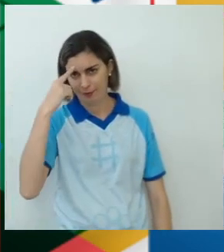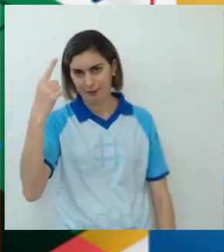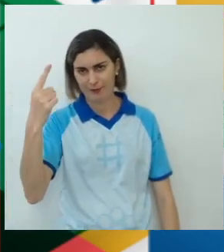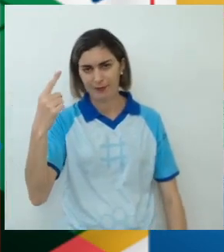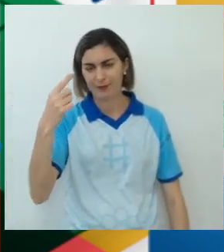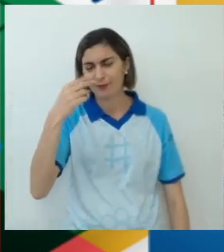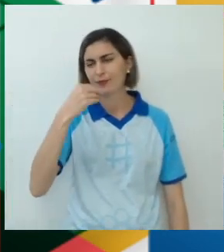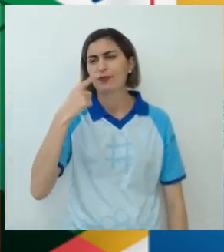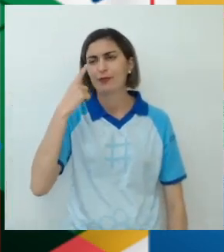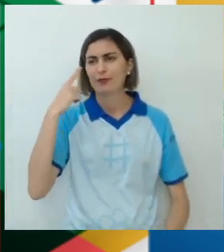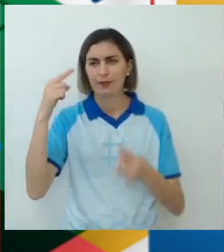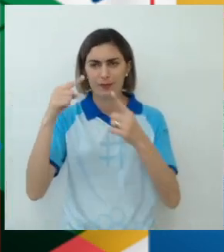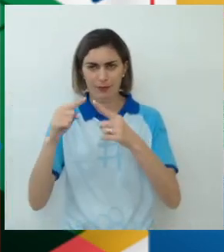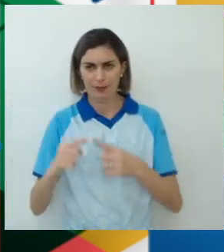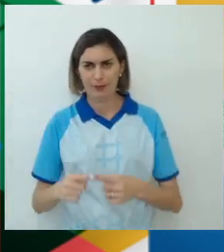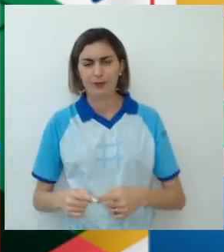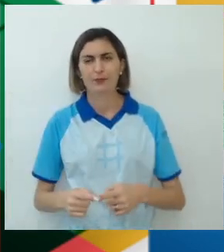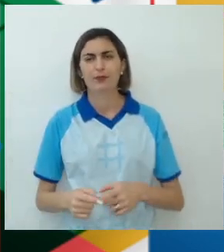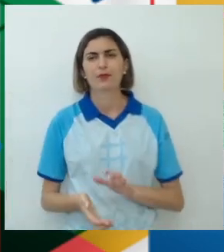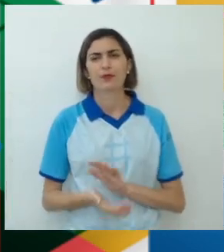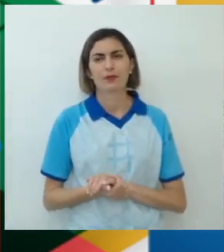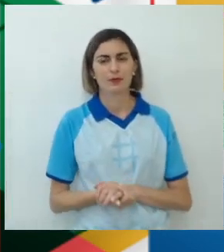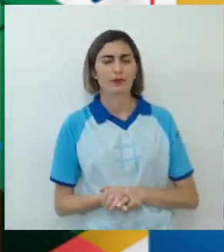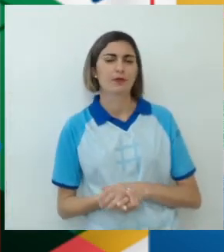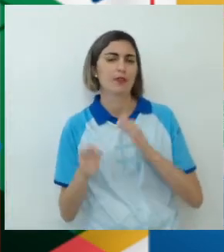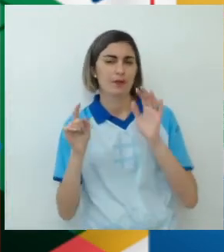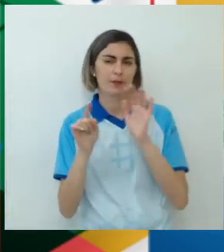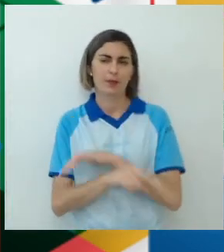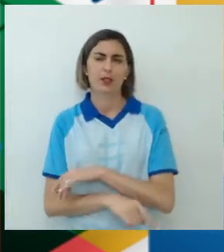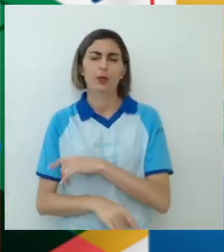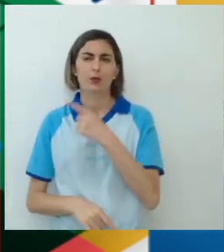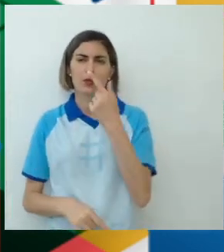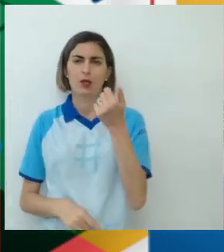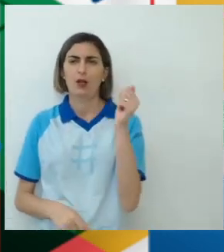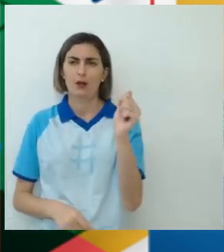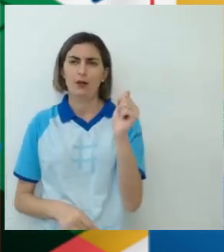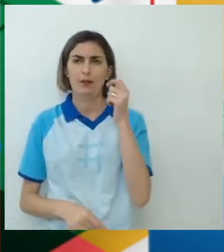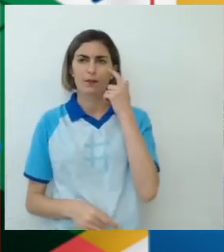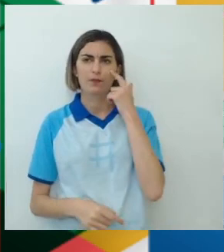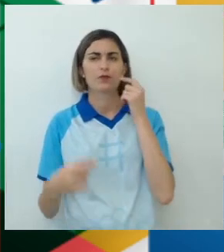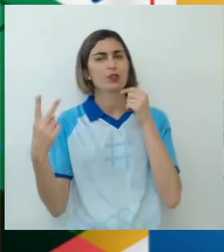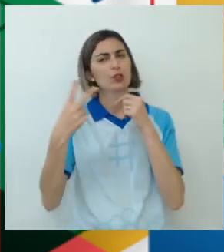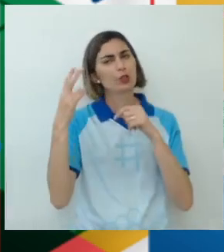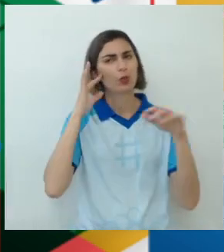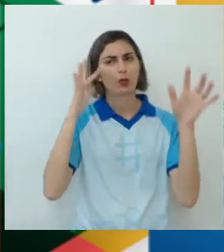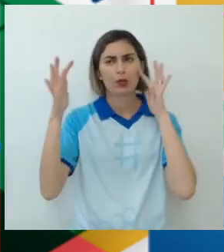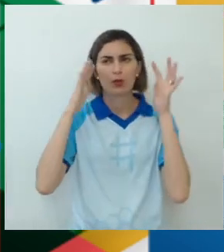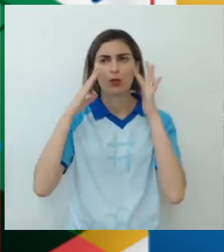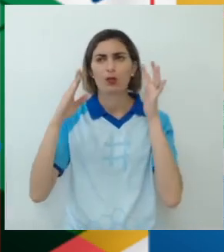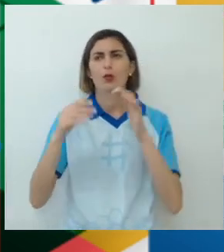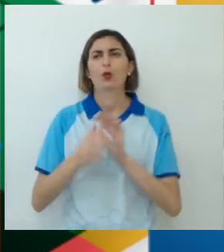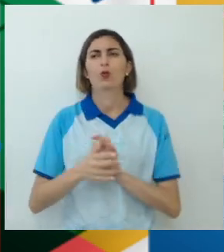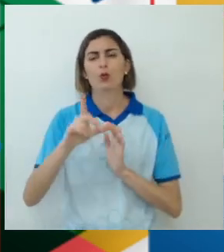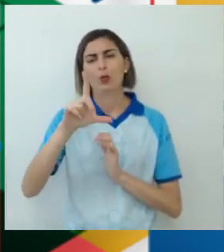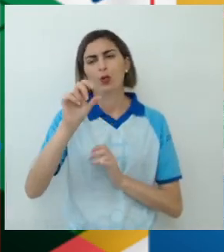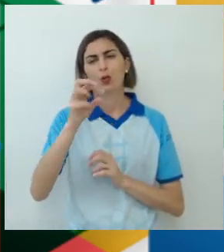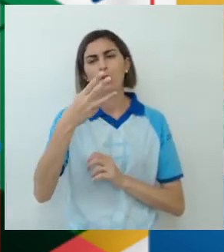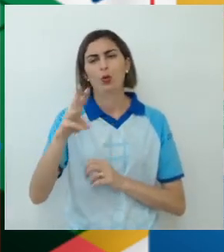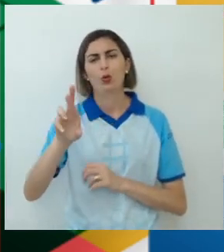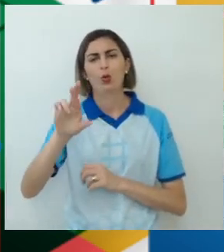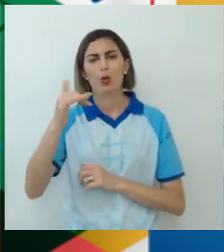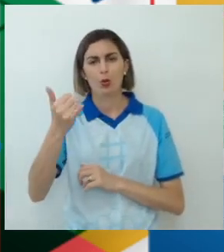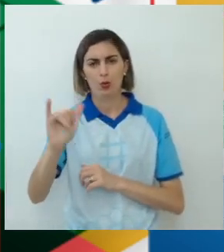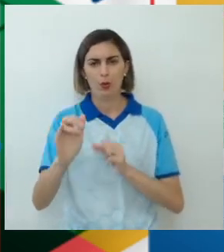aí? Vamos aplicar na questão? Olha o que diz aí a letra A. Segundo a teoria de broncha de Lowry, as